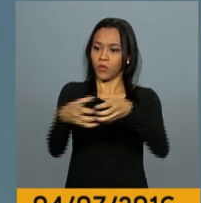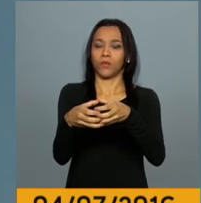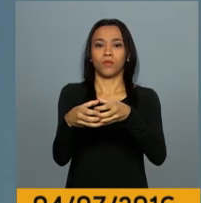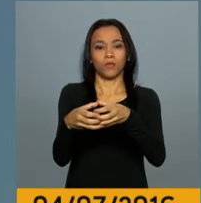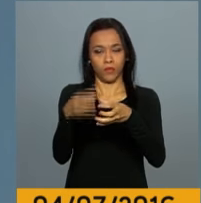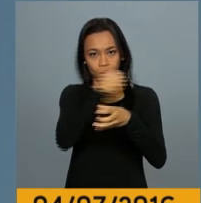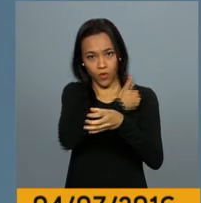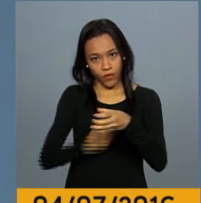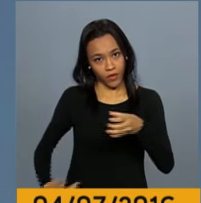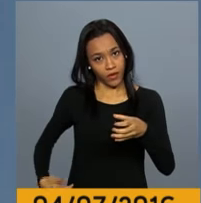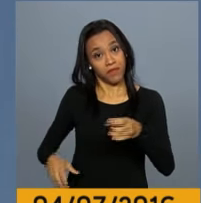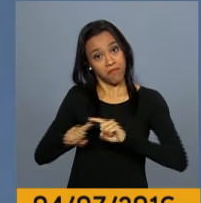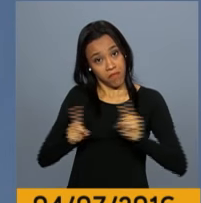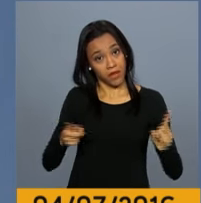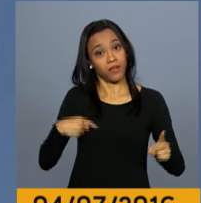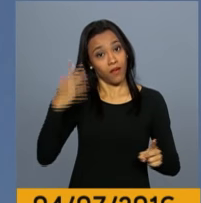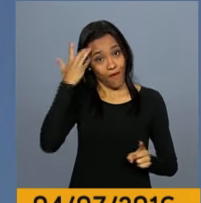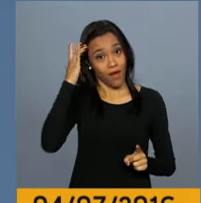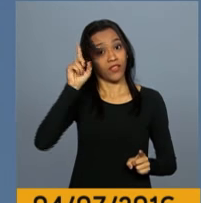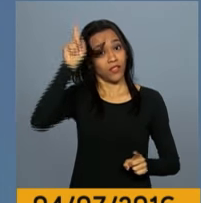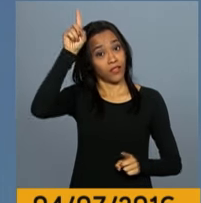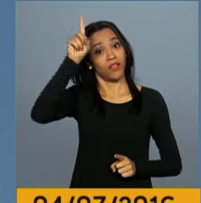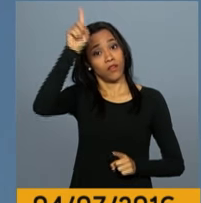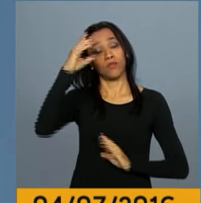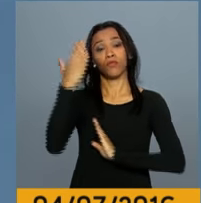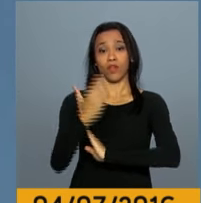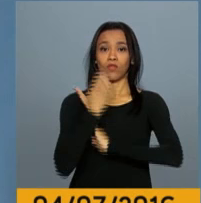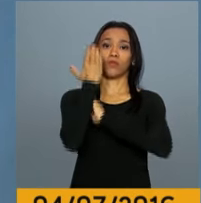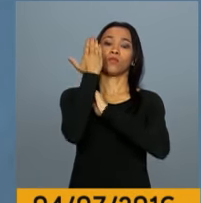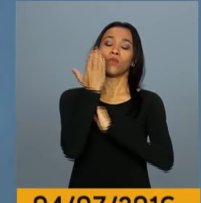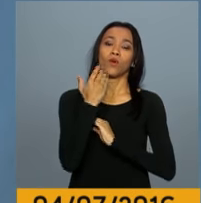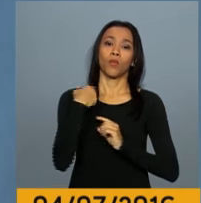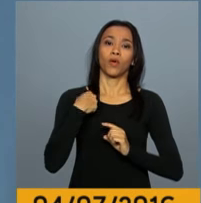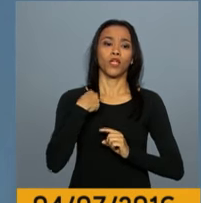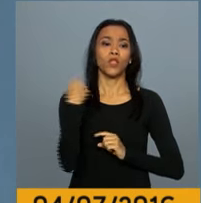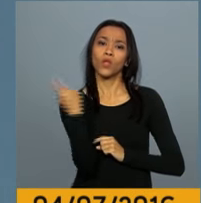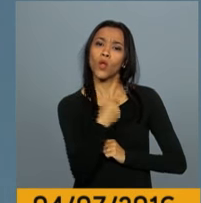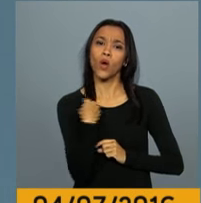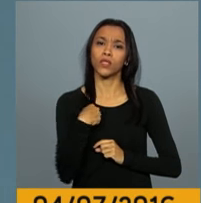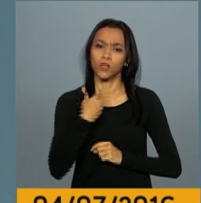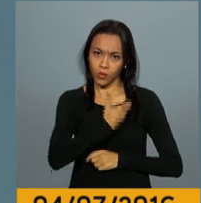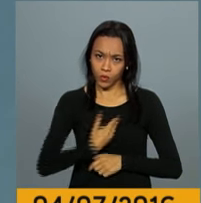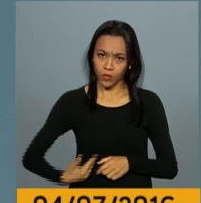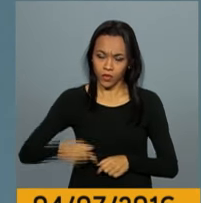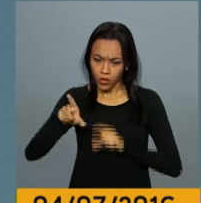Mas acho que Deus nos ajudou. Que nós montamos uma equipe econômica,